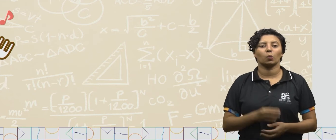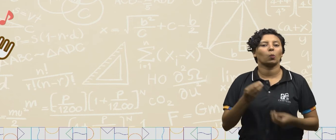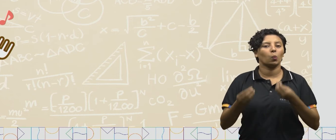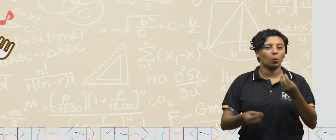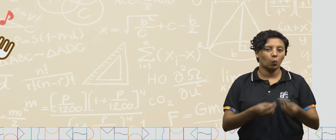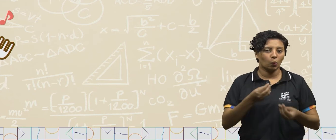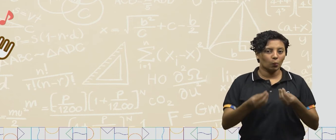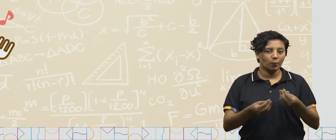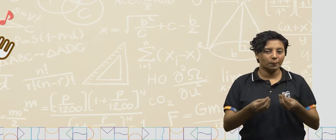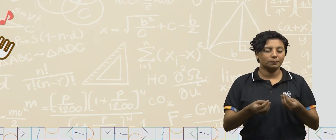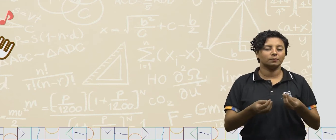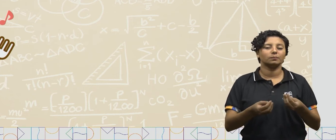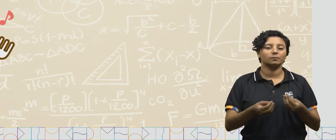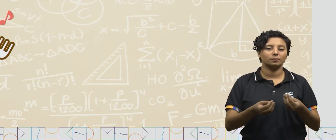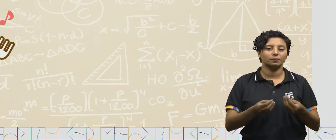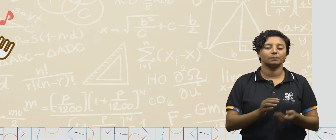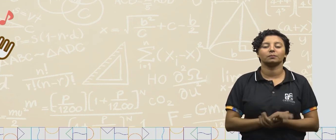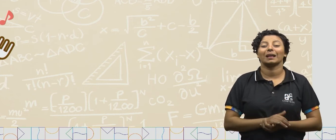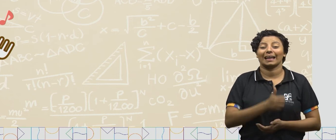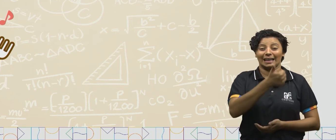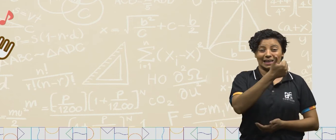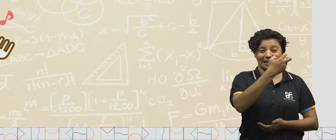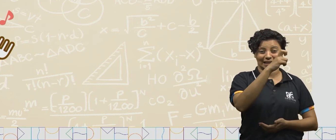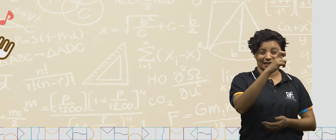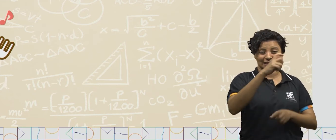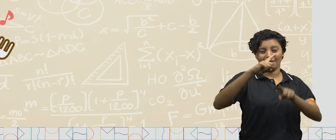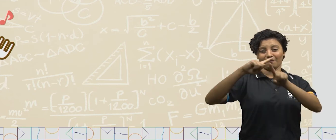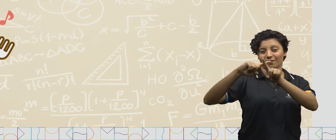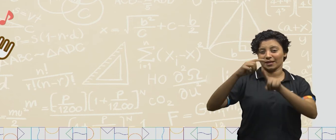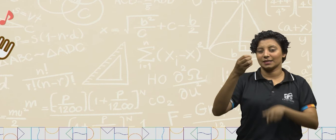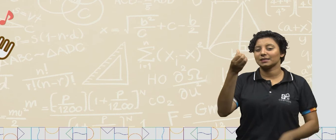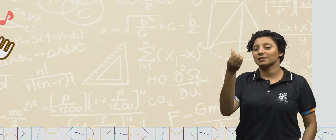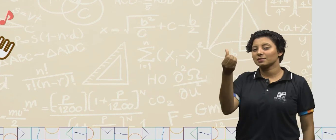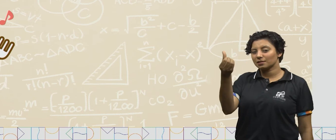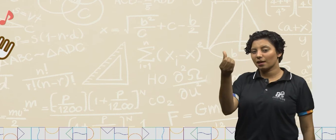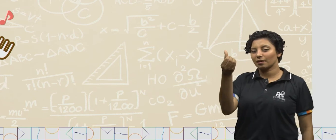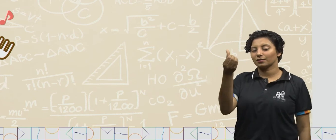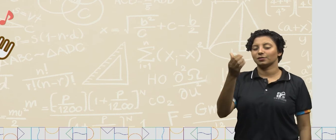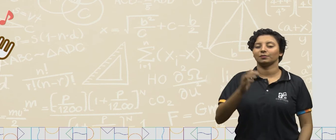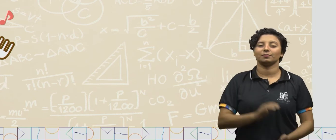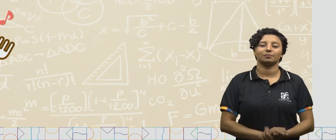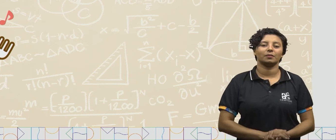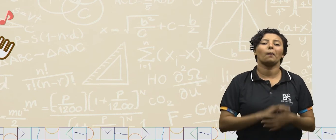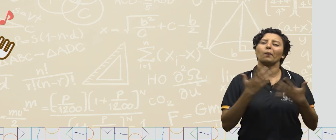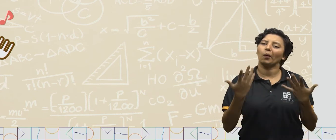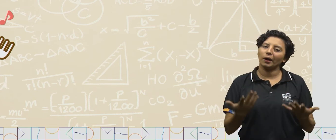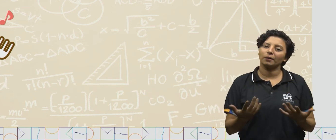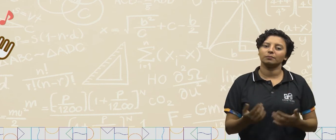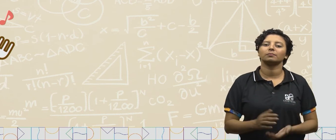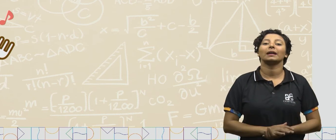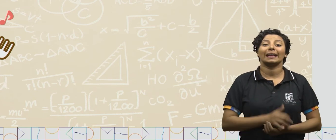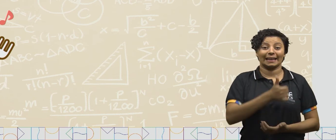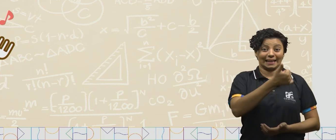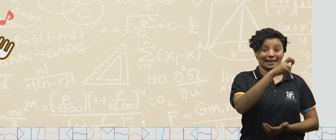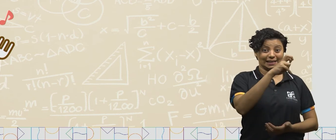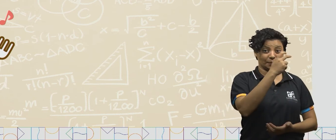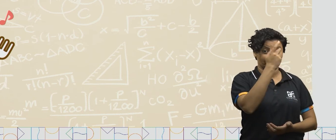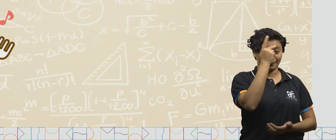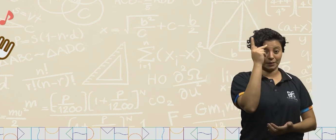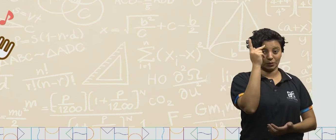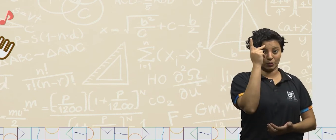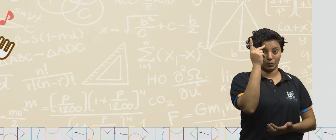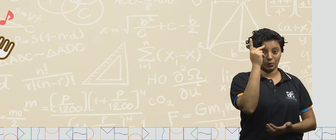Primeiro, você precisa multiplicar 15 por 6, afinal, são 15